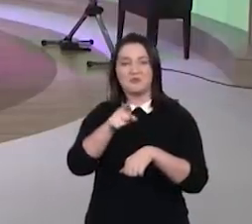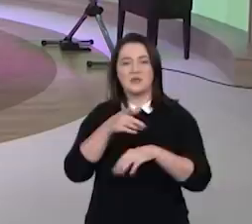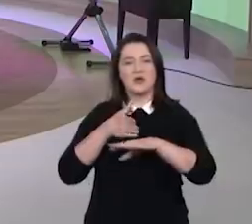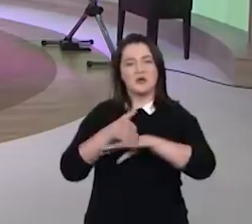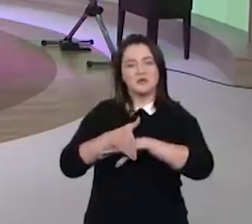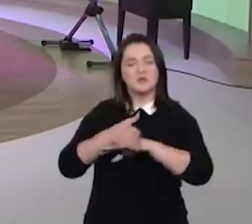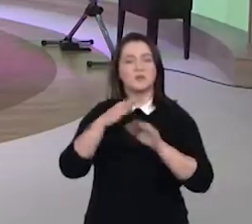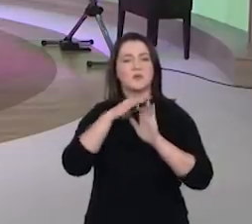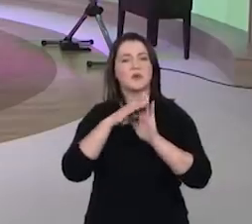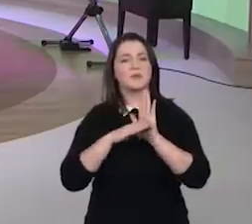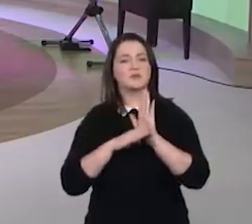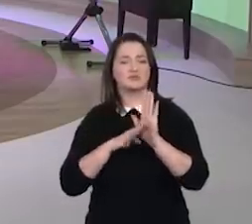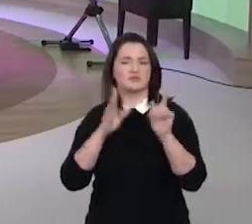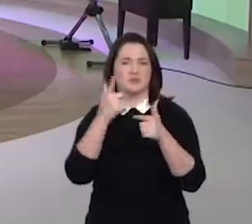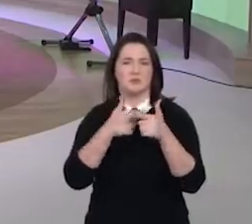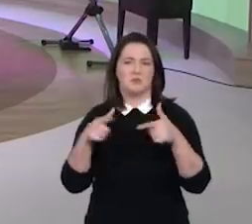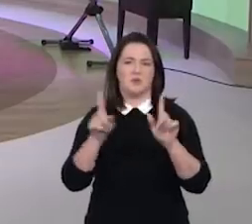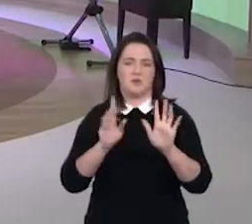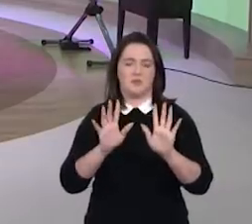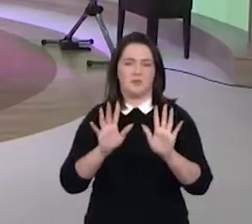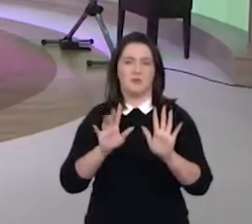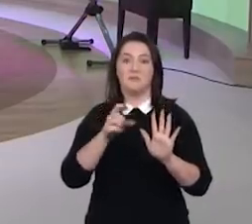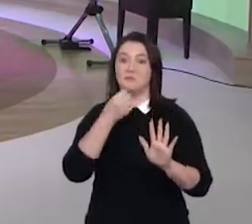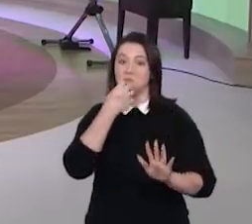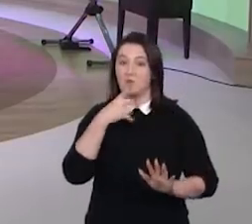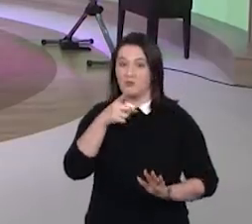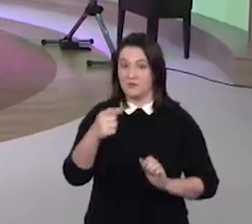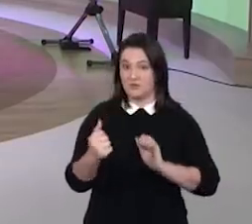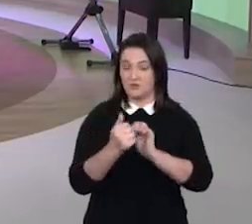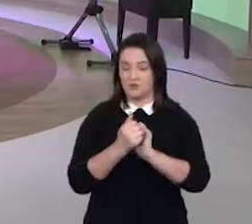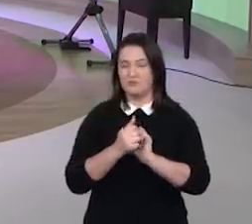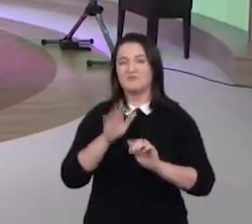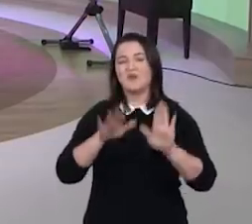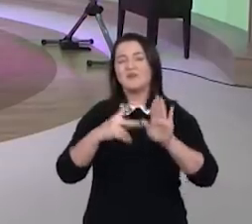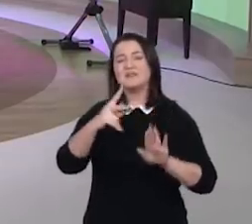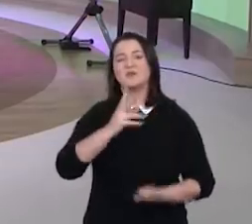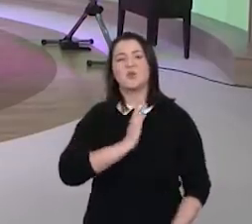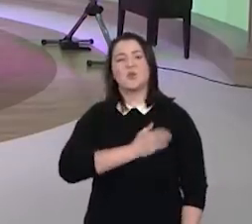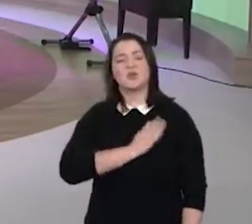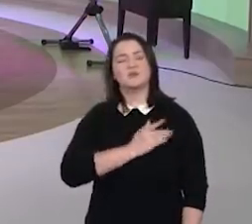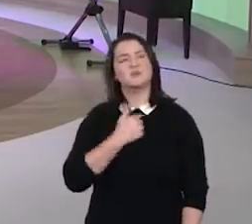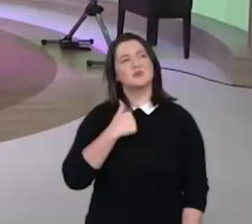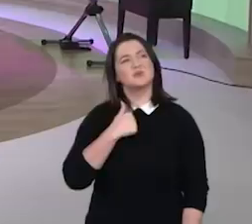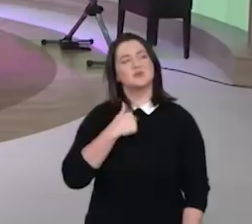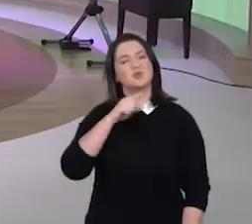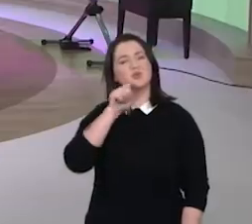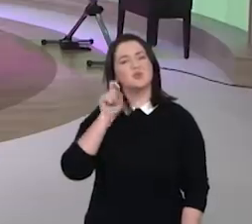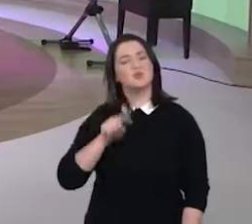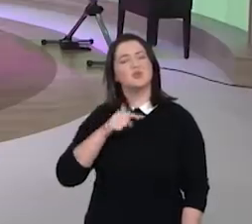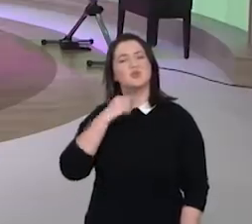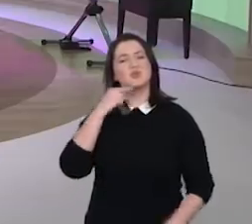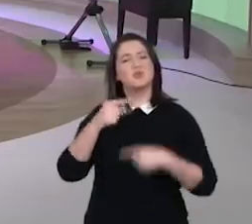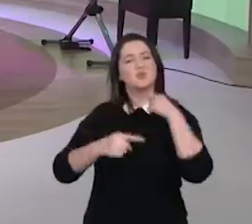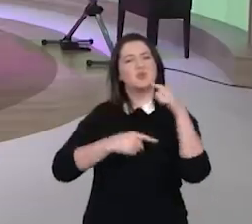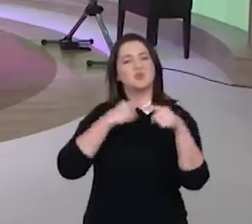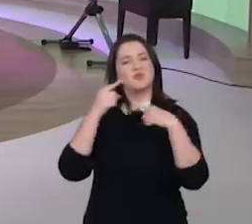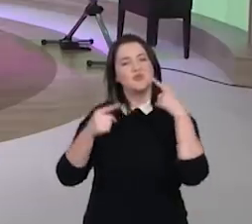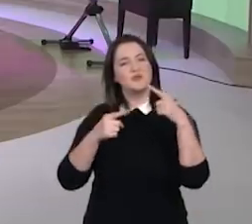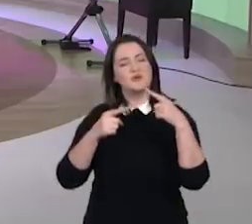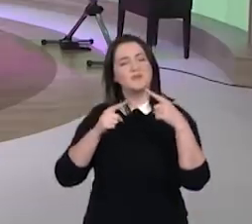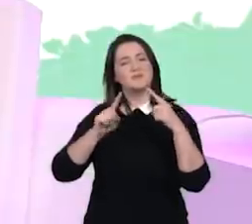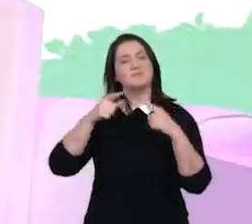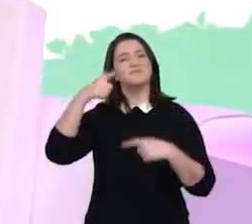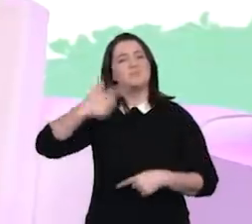tem problema. O importante é ter você aqui. Talvez no seu coração tenha surgido uma pergunta barra